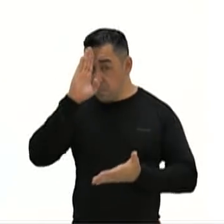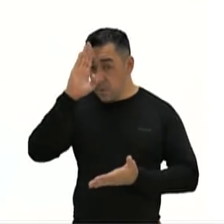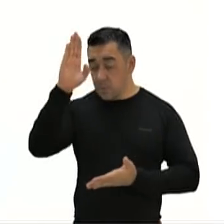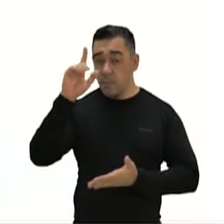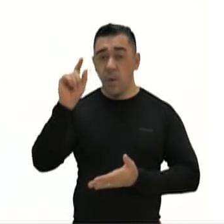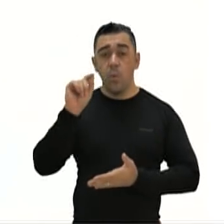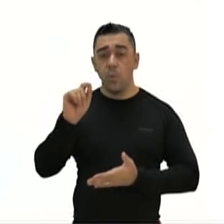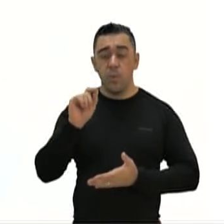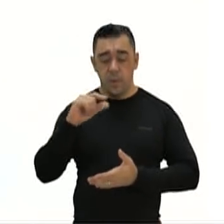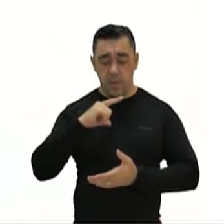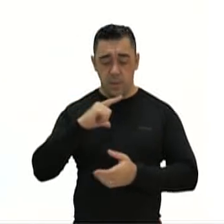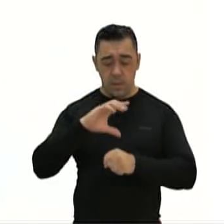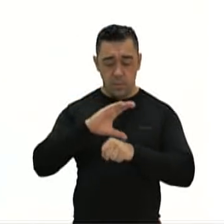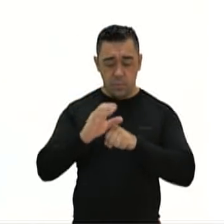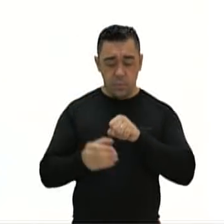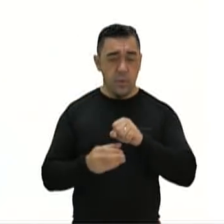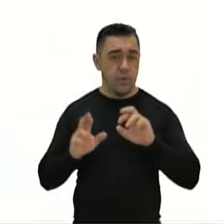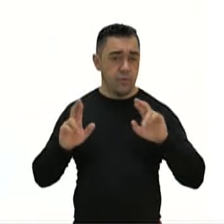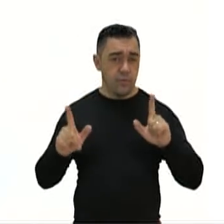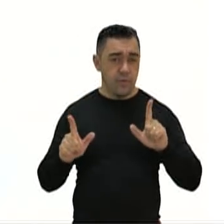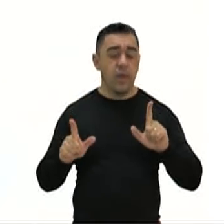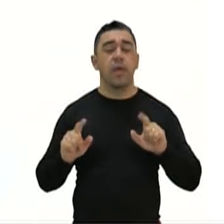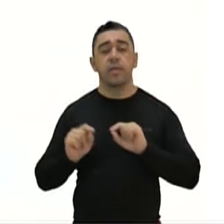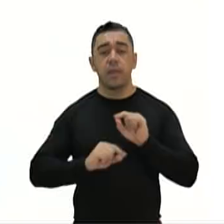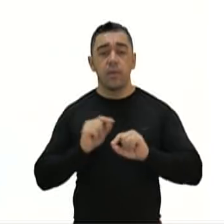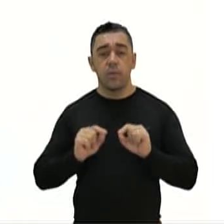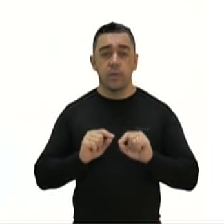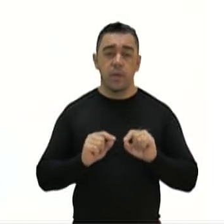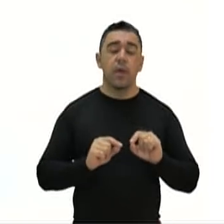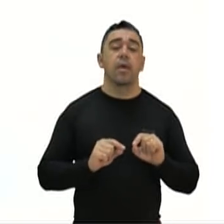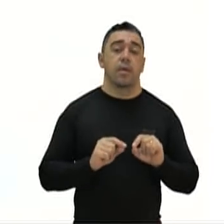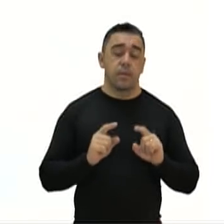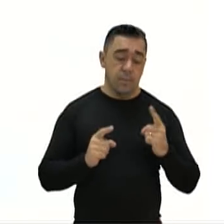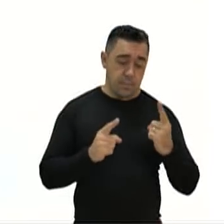que diferencia as células procariontes das células